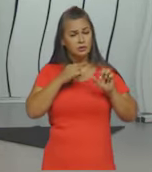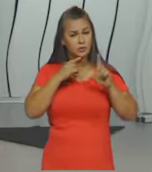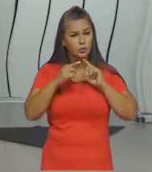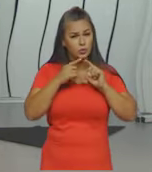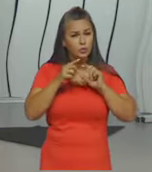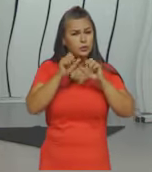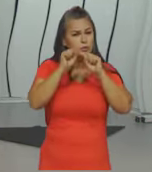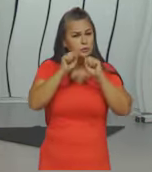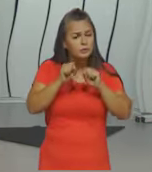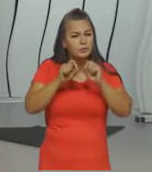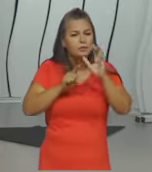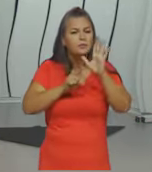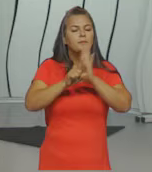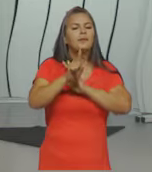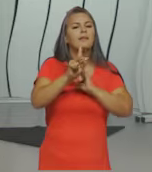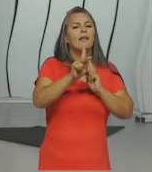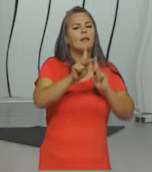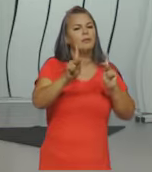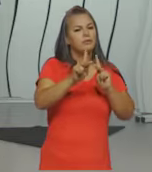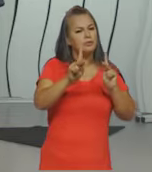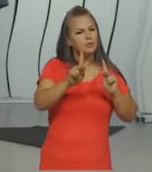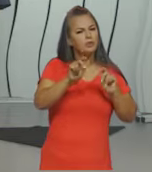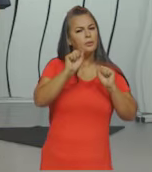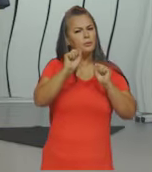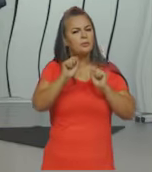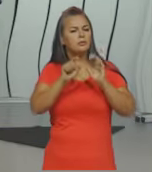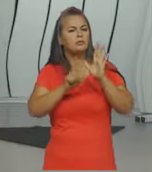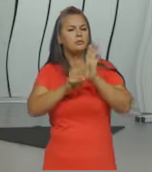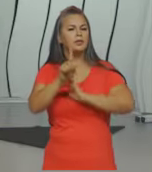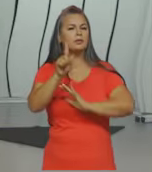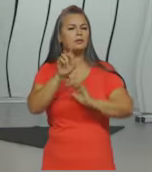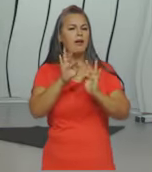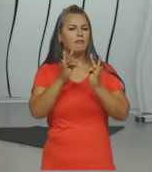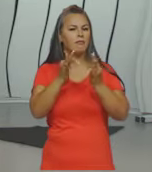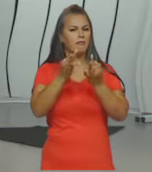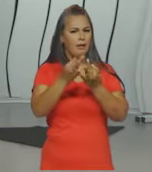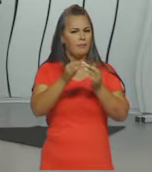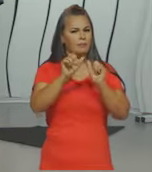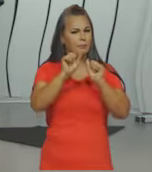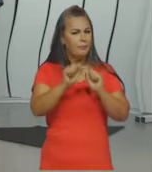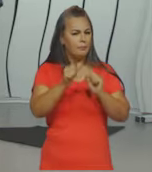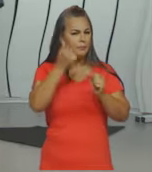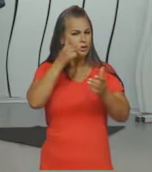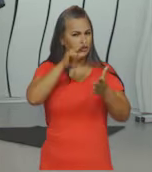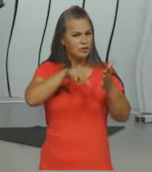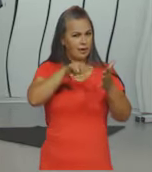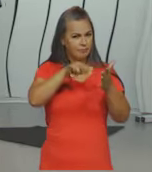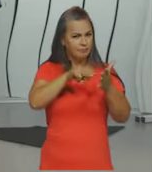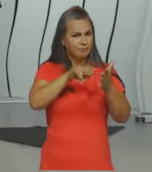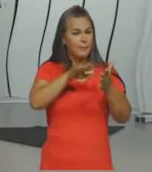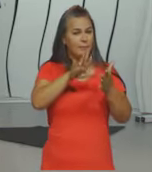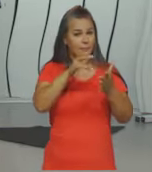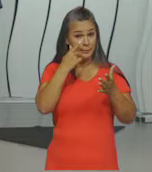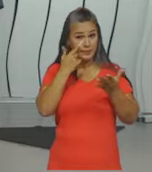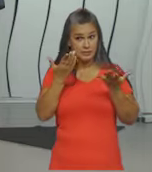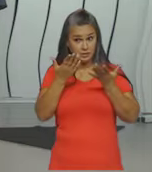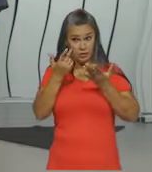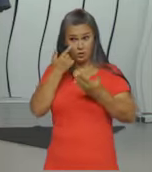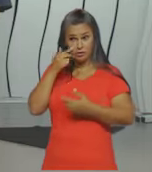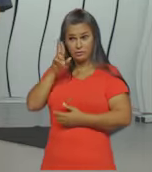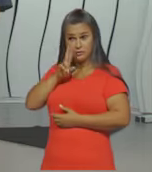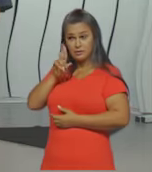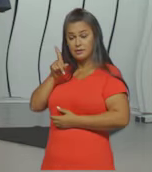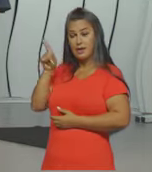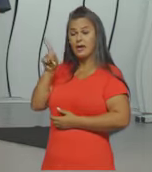seu professor, tem muitos livros também que vocês podem ler. Então, vamos pegar aqui um ciclo de 28 dias, tá?